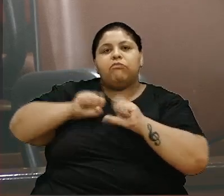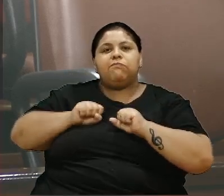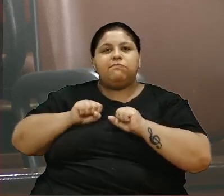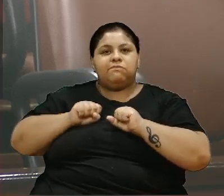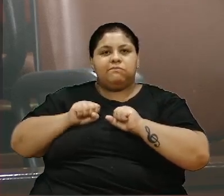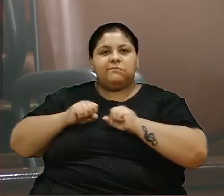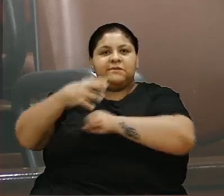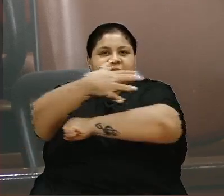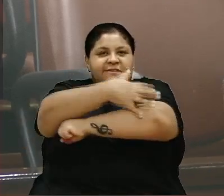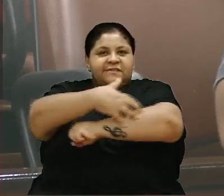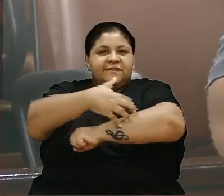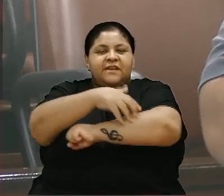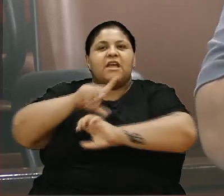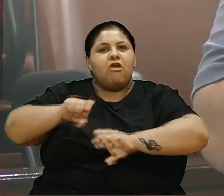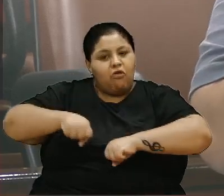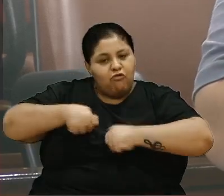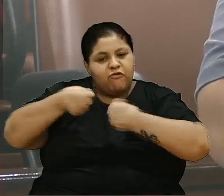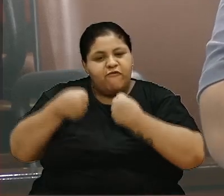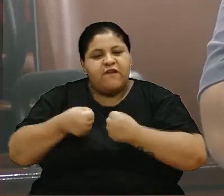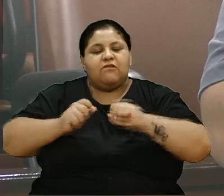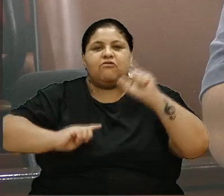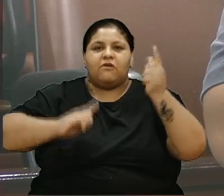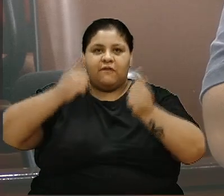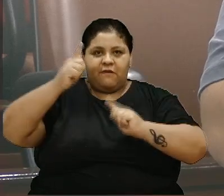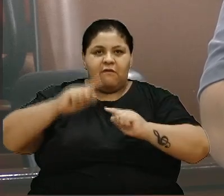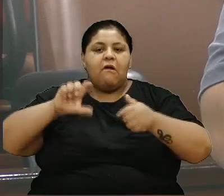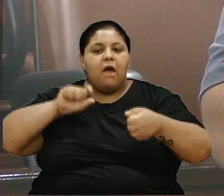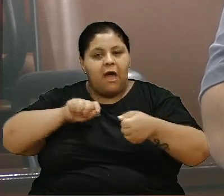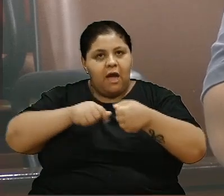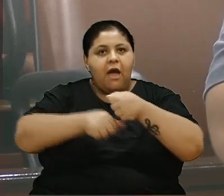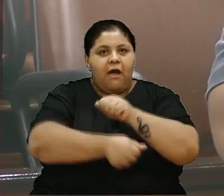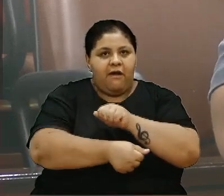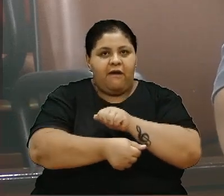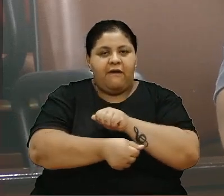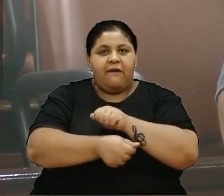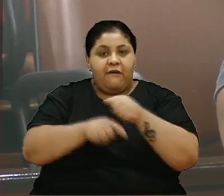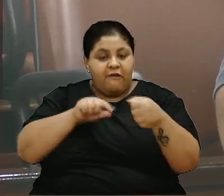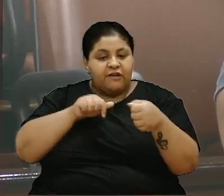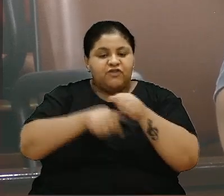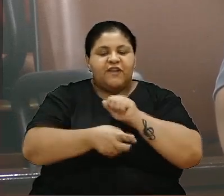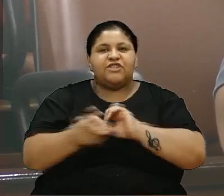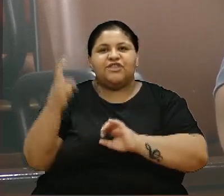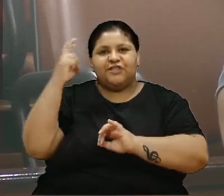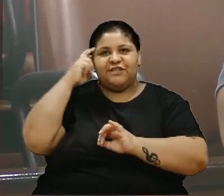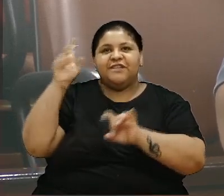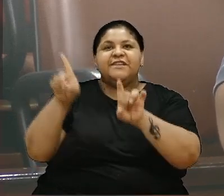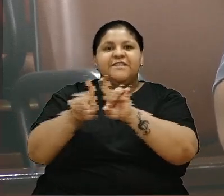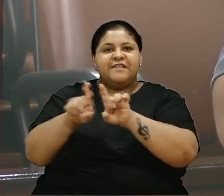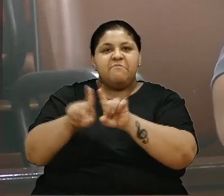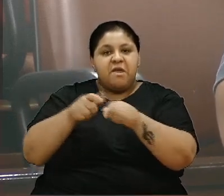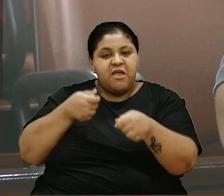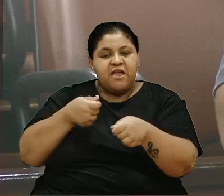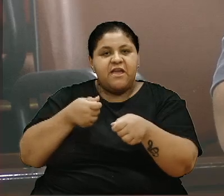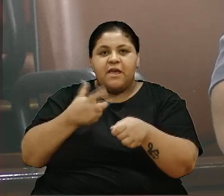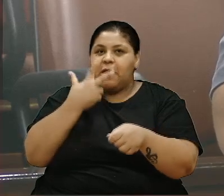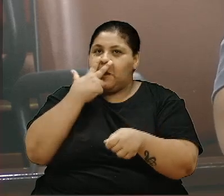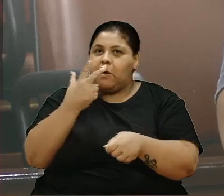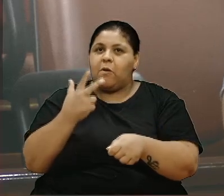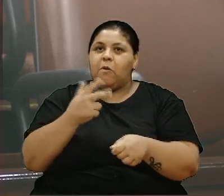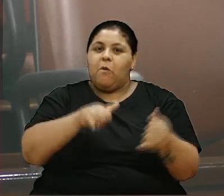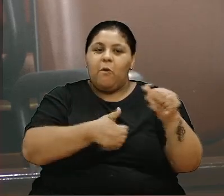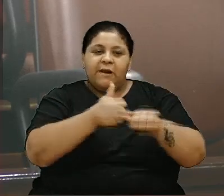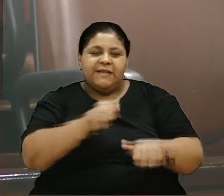nossas periferias. Então, eu sou defensor também do carnaval, é um investimento. Quando a gente investe em cultura, a gente investe em qualidade de vida, investe em